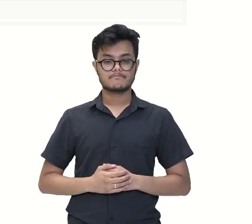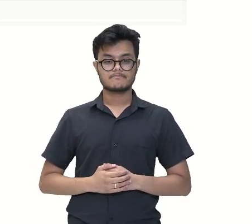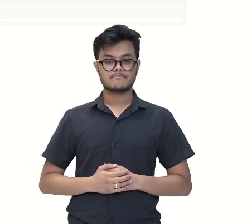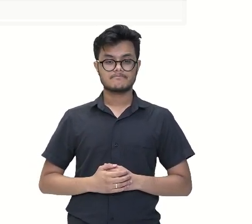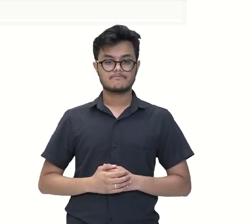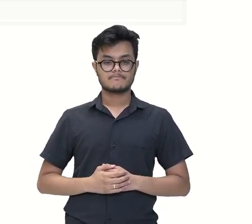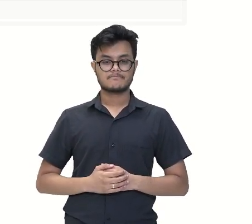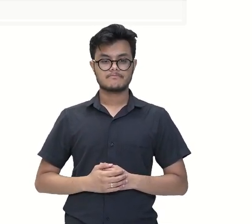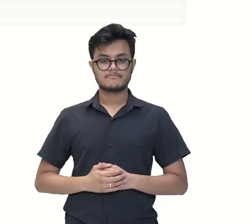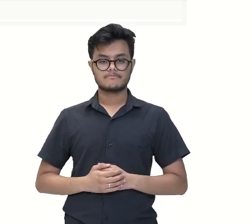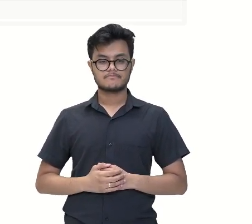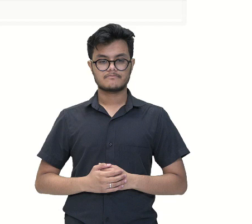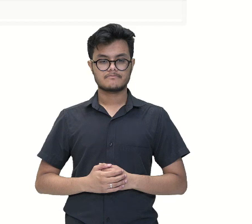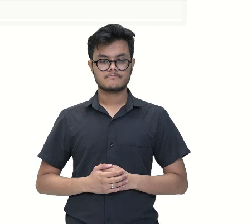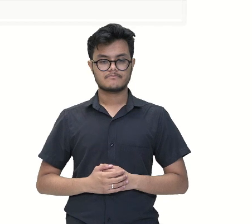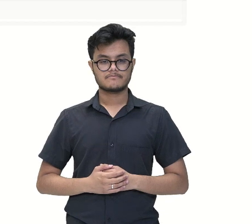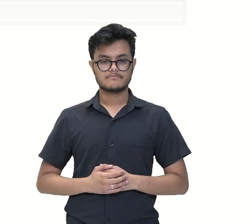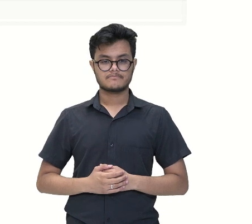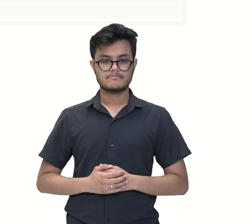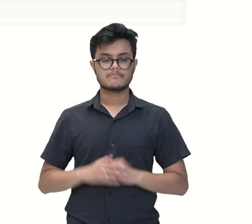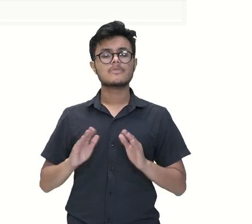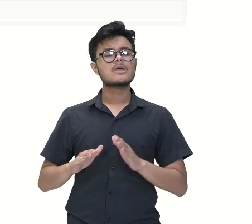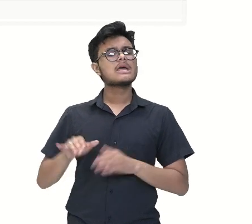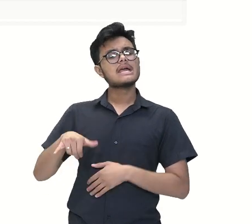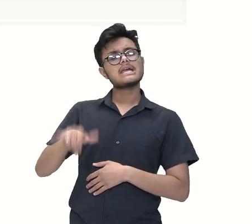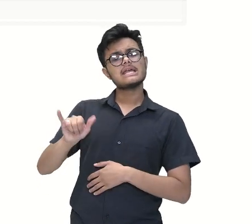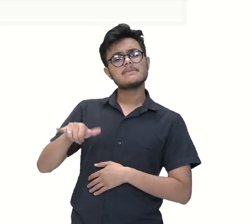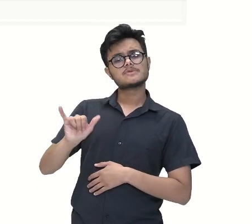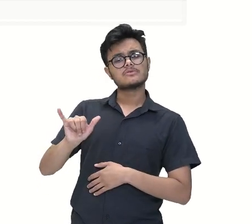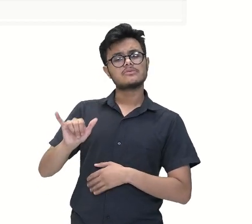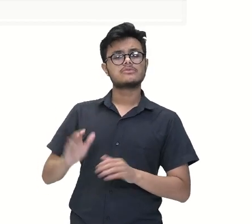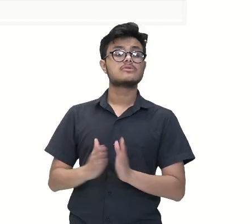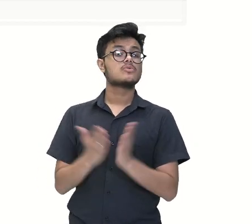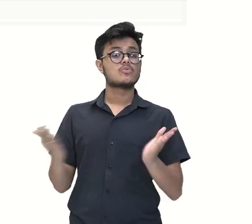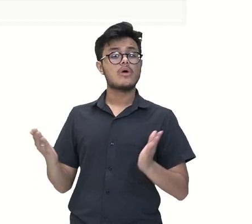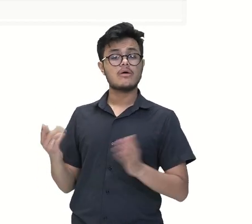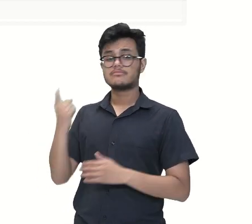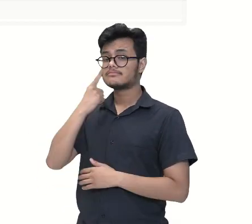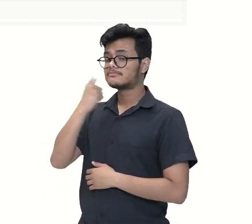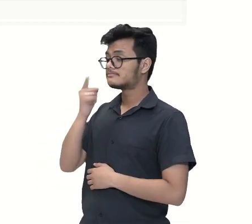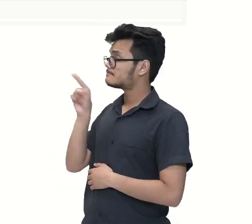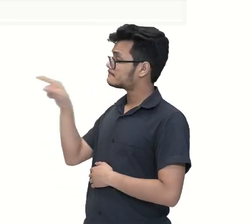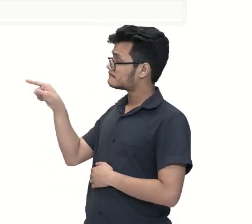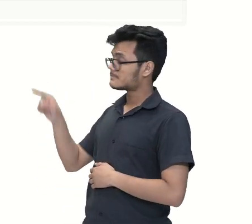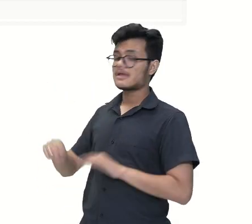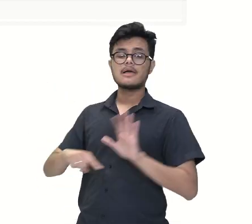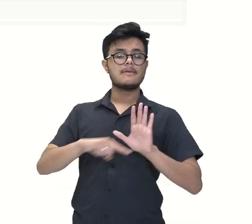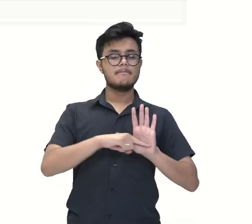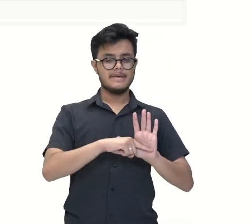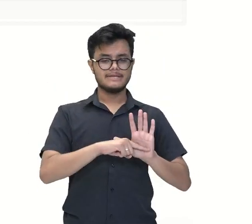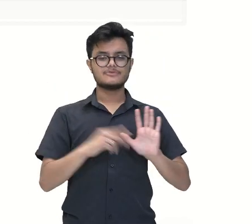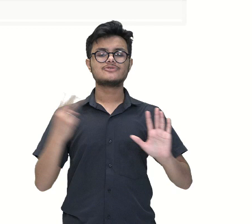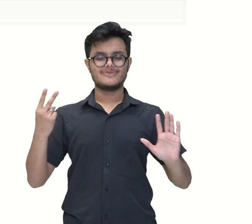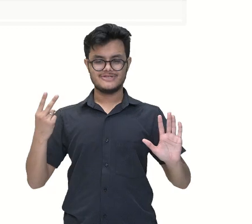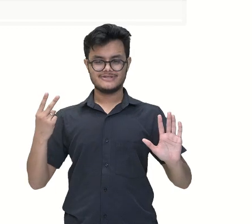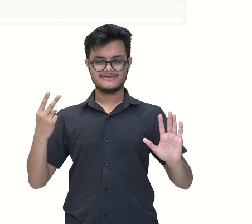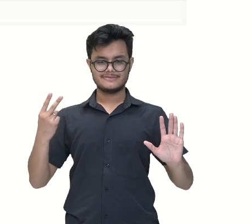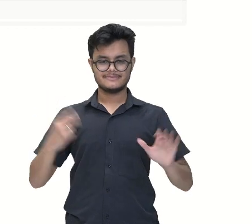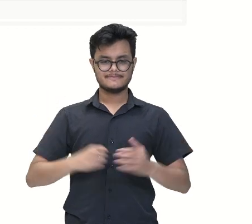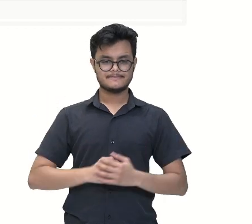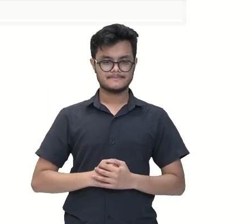1. E quem é o valor de y? O valor de y é esse daqui, menos 2. Então,